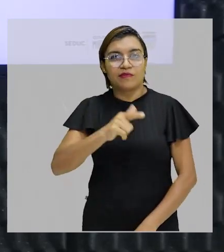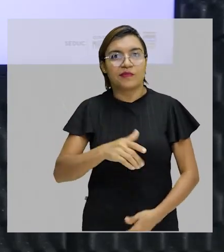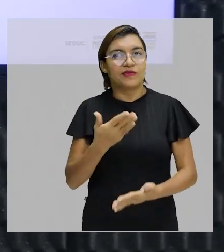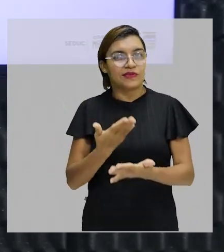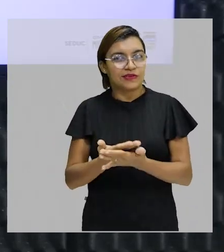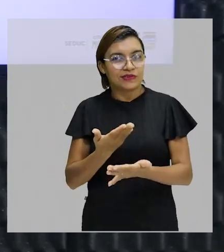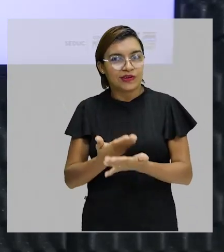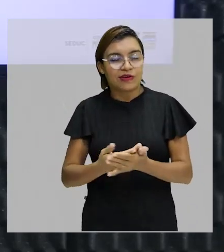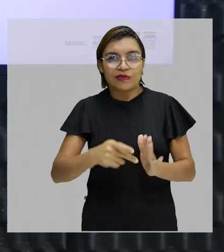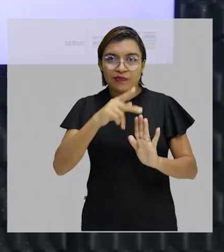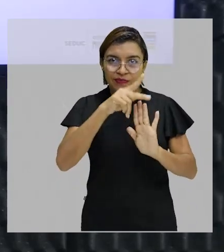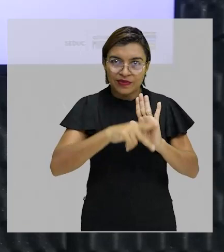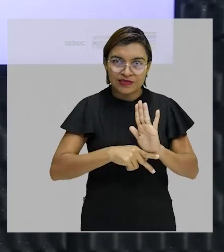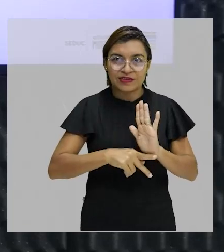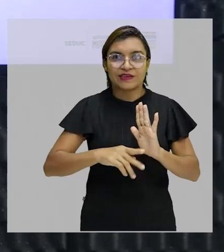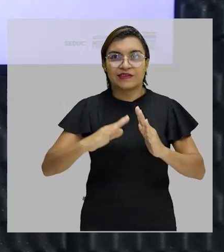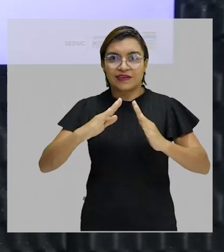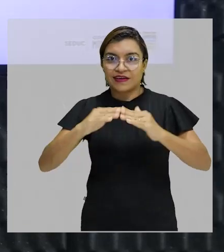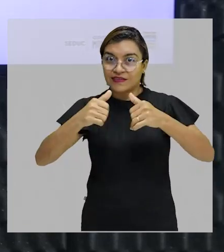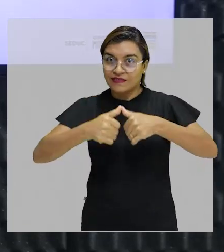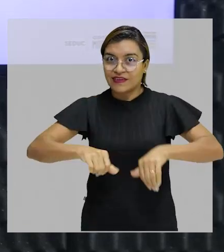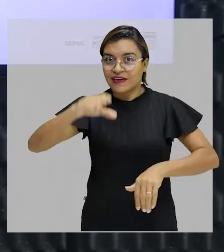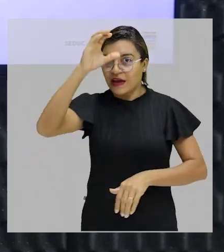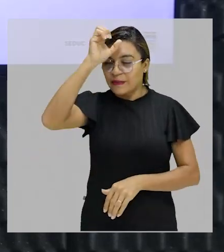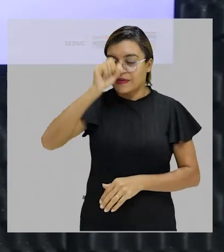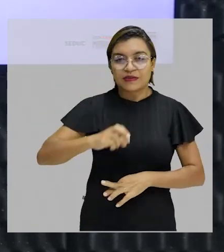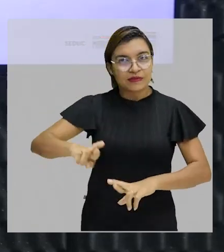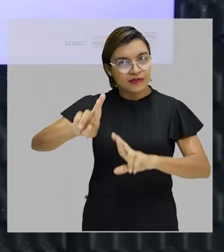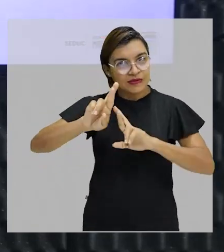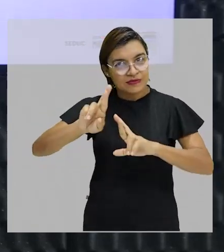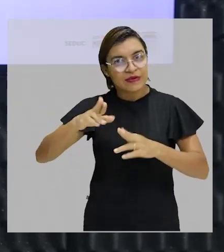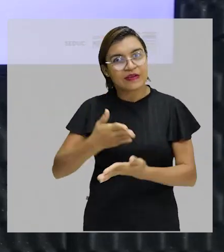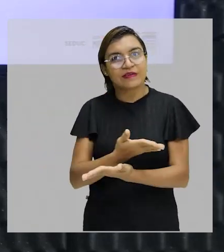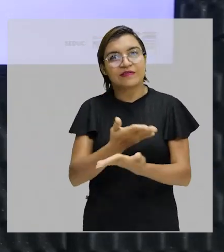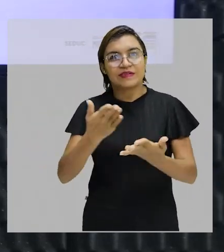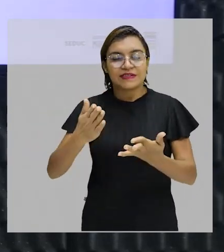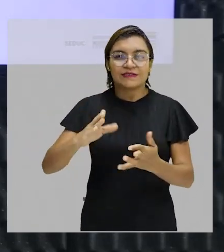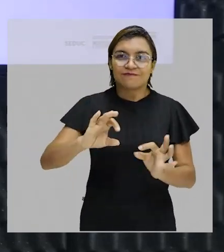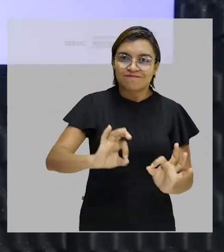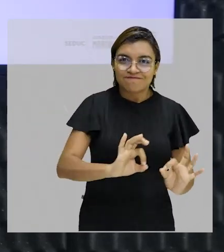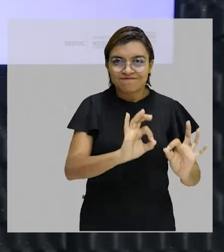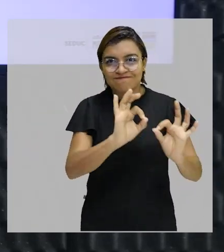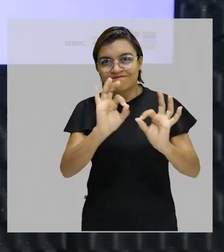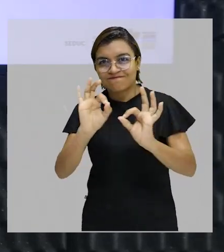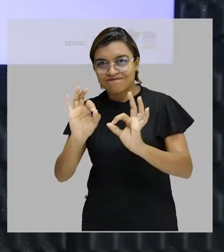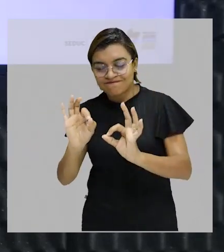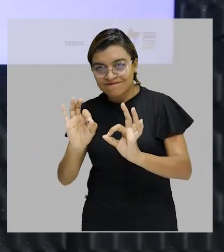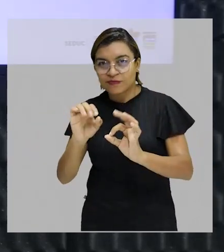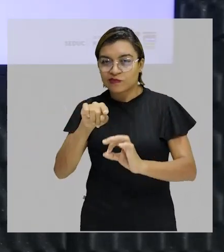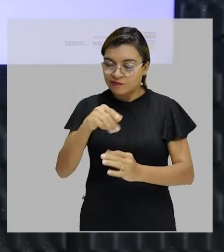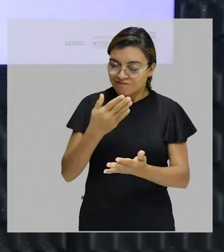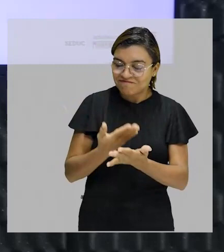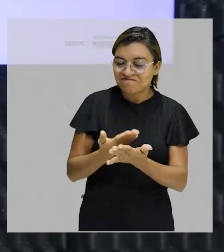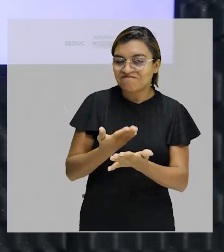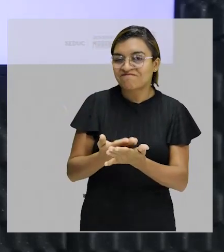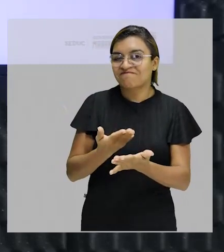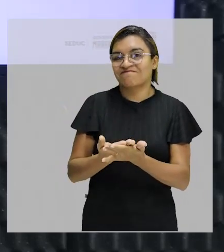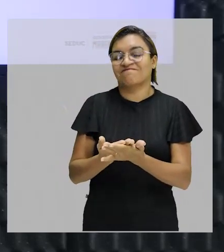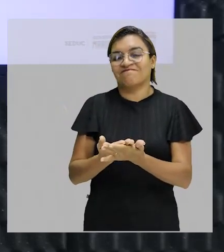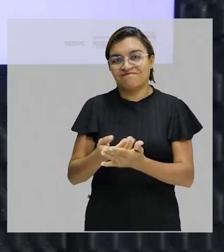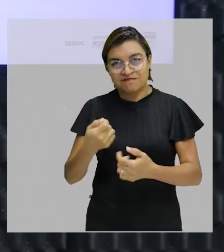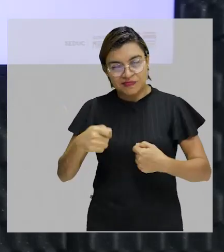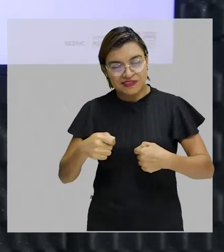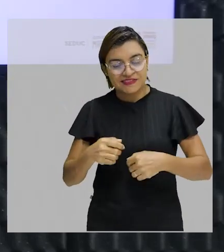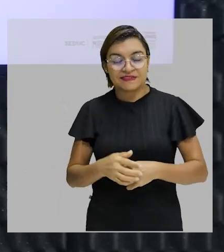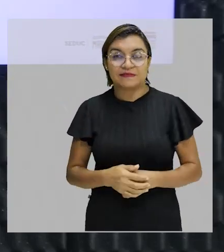Aprendendo. Bom, turminha, espero que vocês estejam aproveitando as nossas aulas, acompanhando direitinho, se dedicando aos estudos. Como